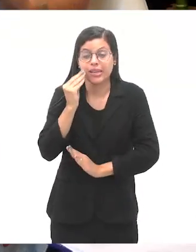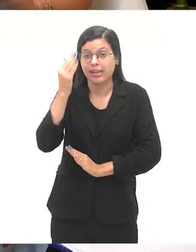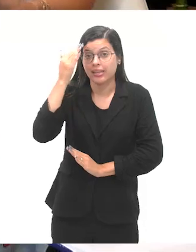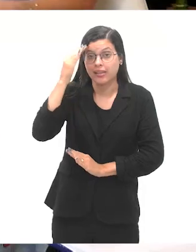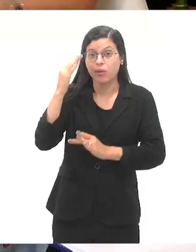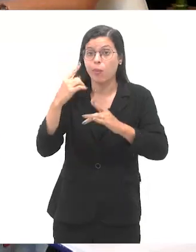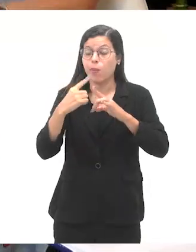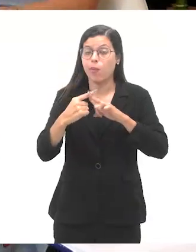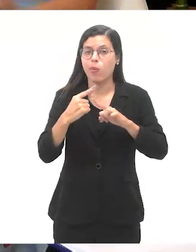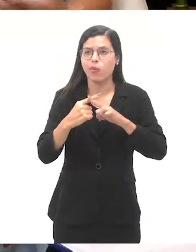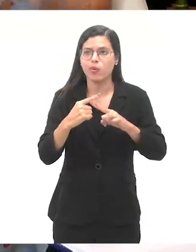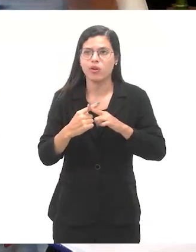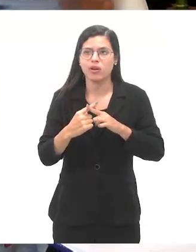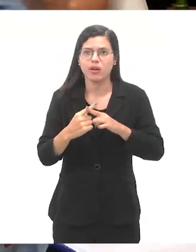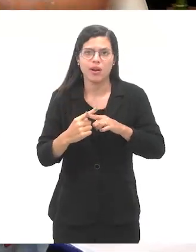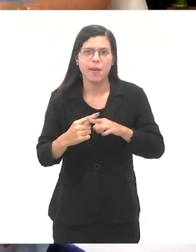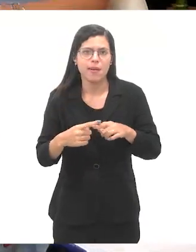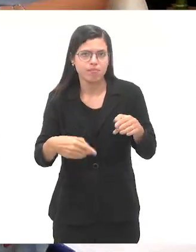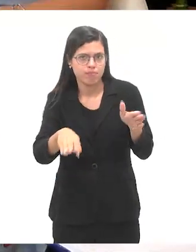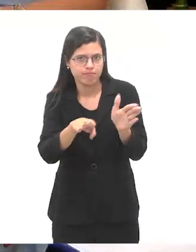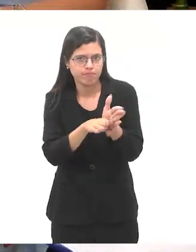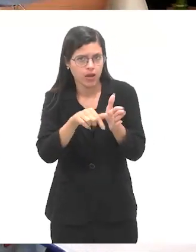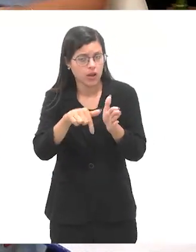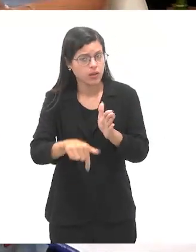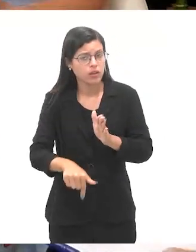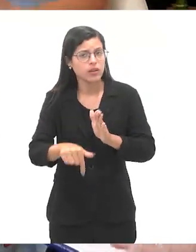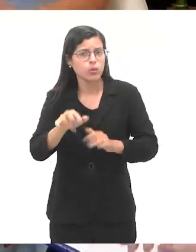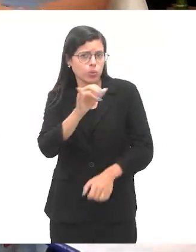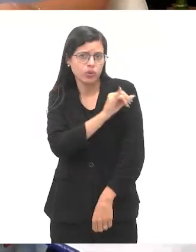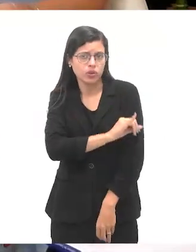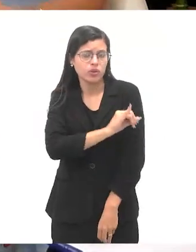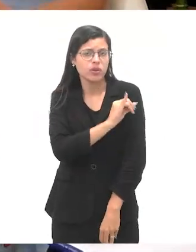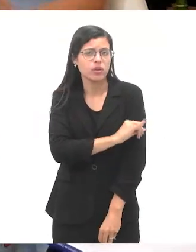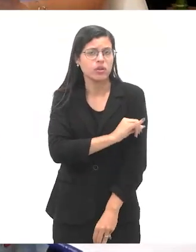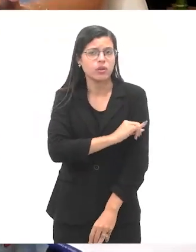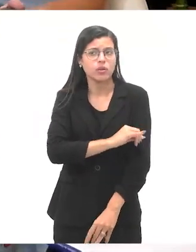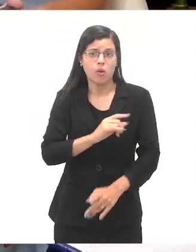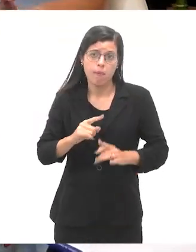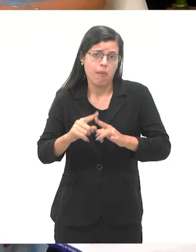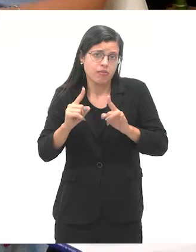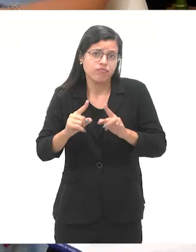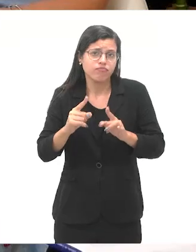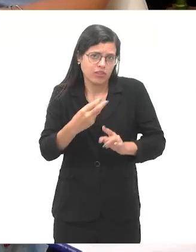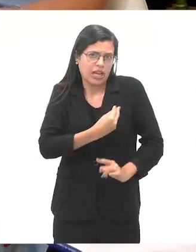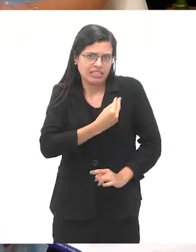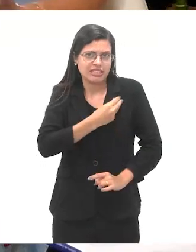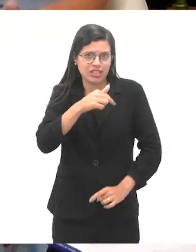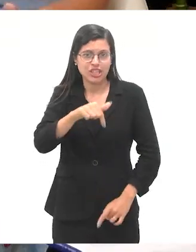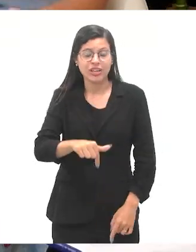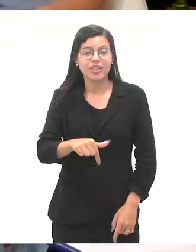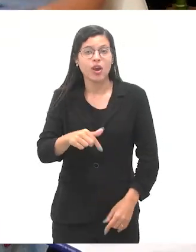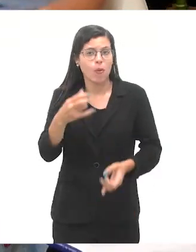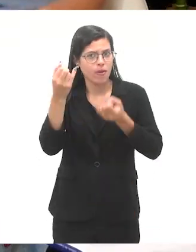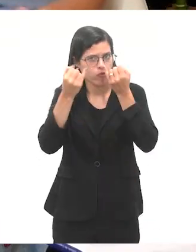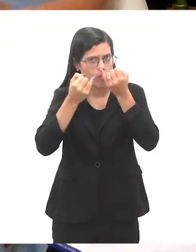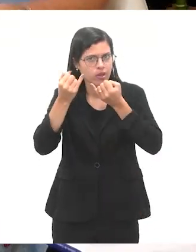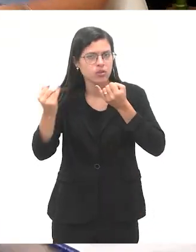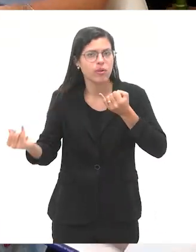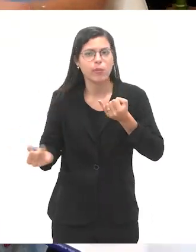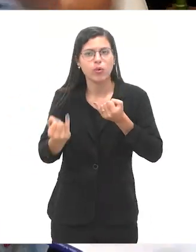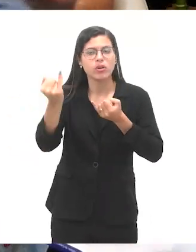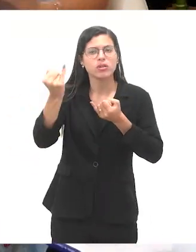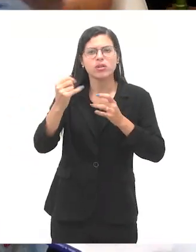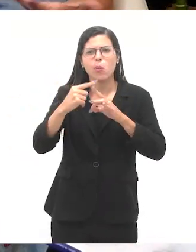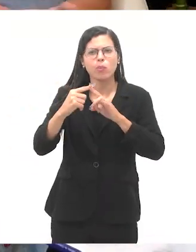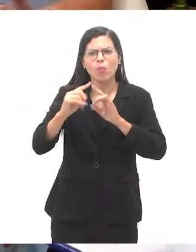o porquê dele ter parado aqui na nossa costa, mas o fato é que ele está aqui e isso é uma informação,